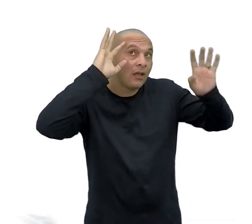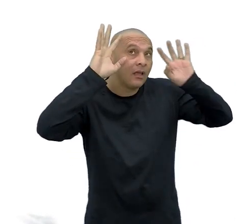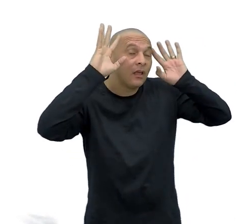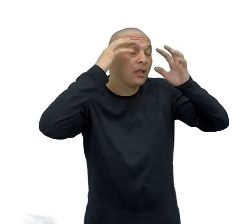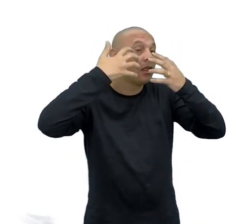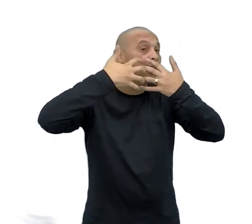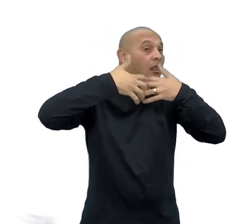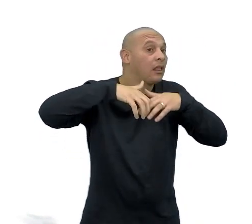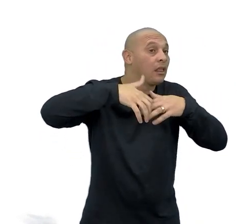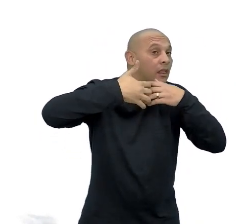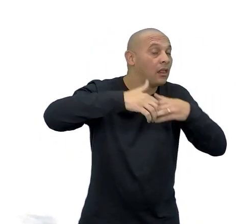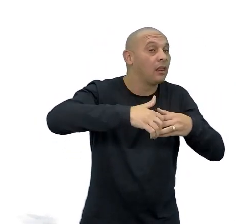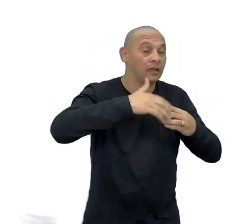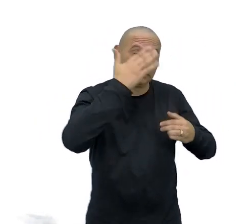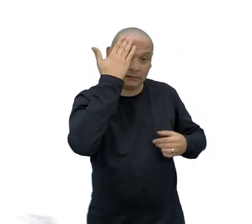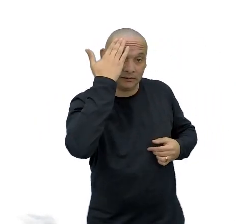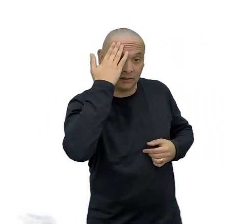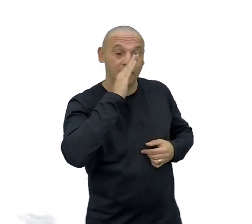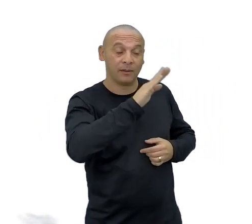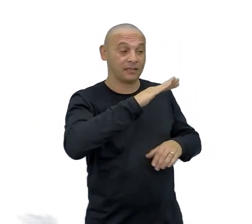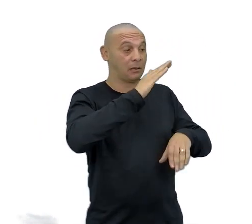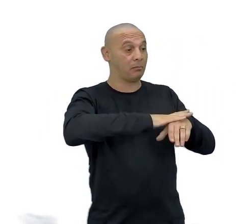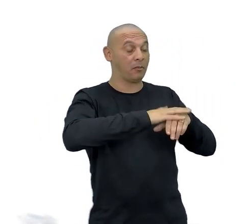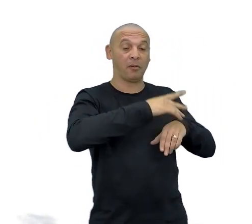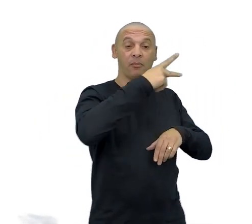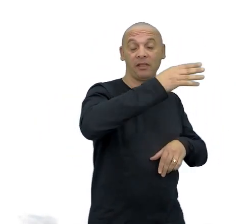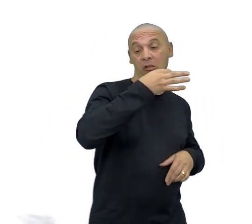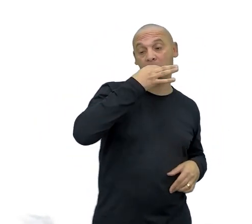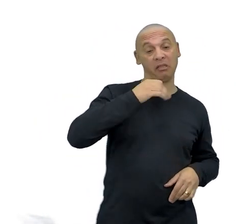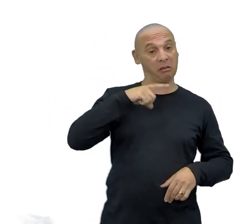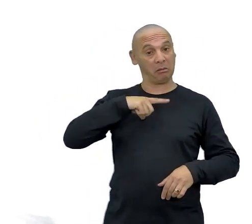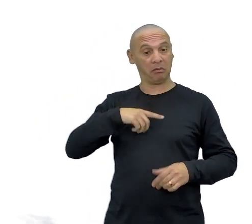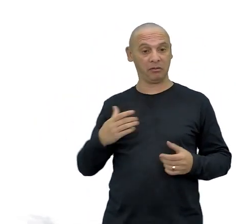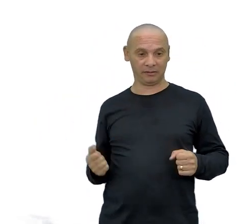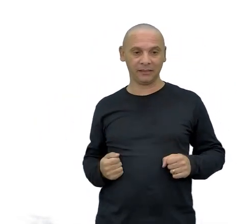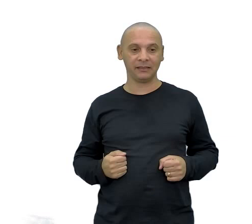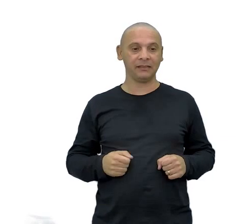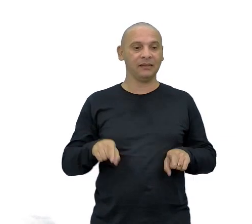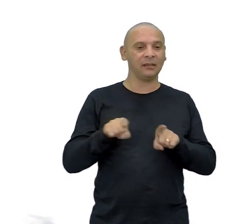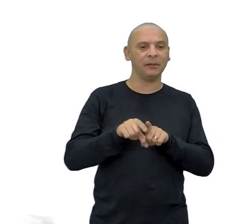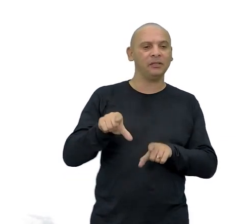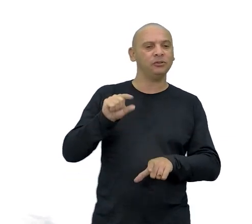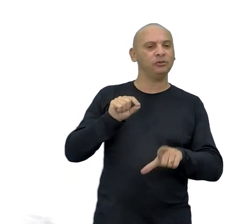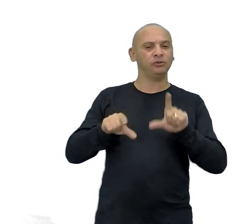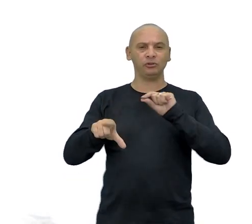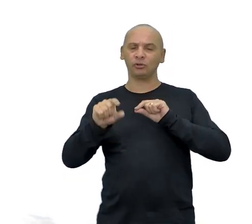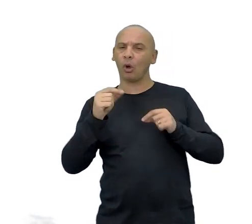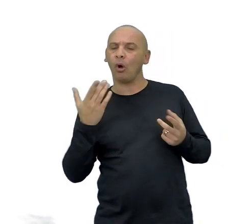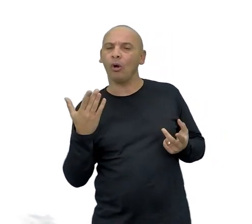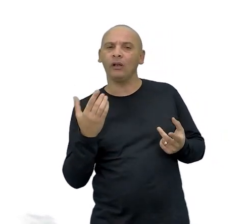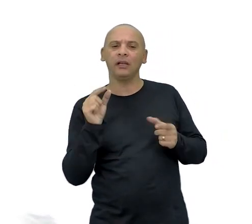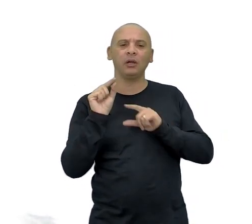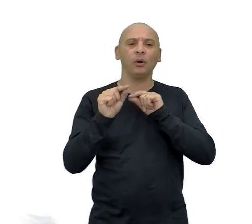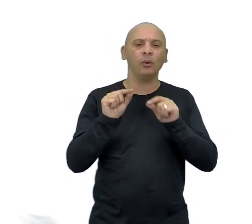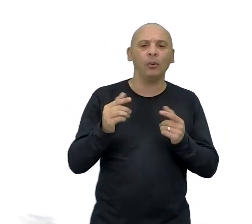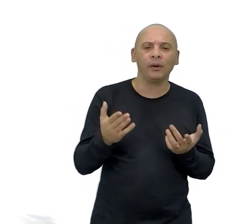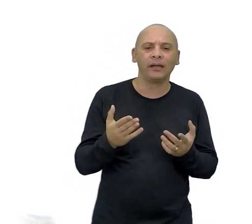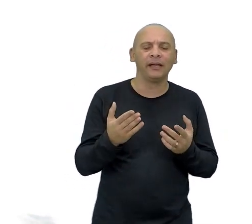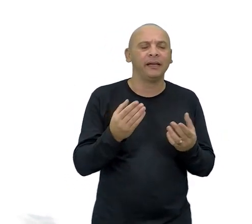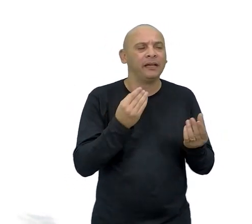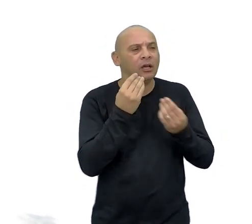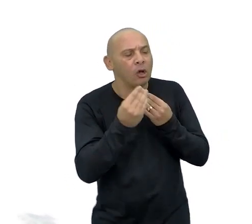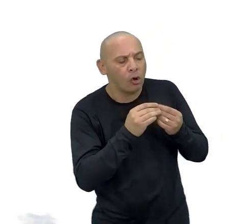interpretação, mas às vezes eles têm as interpretações próprias. As estratégias de seleção, antecipação,